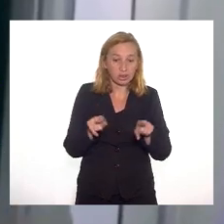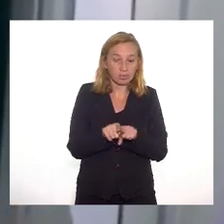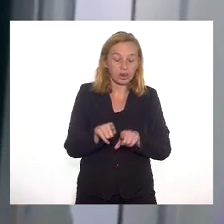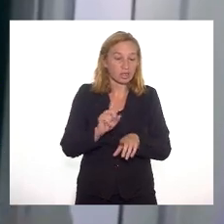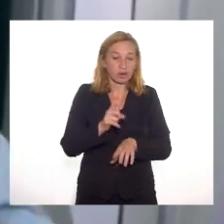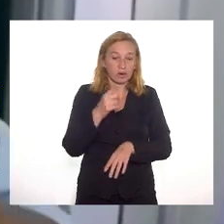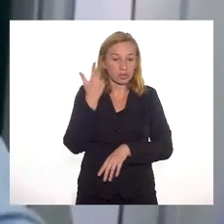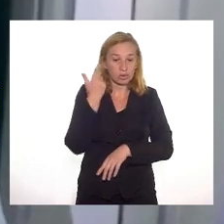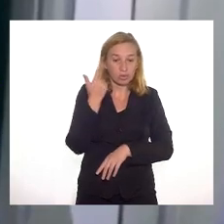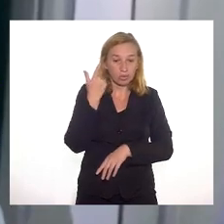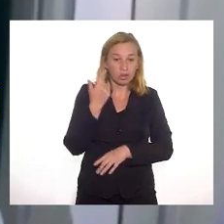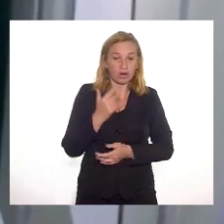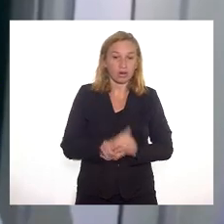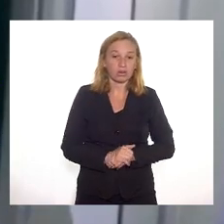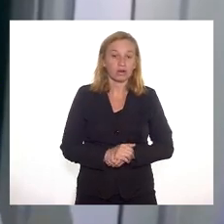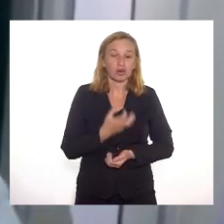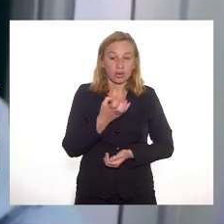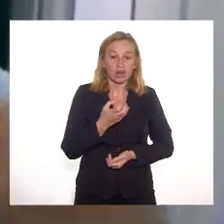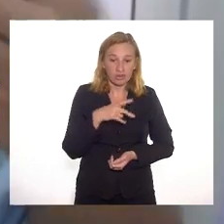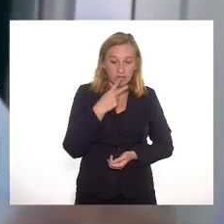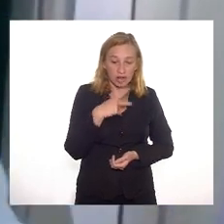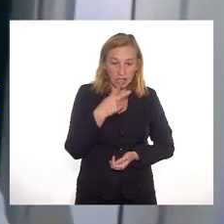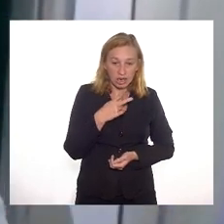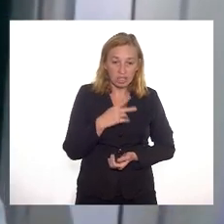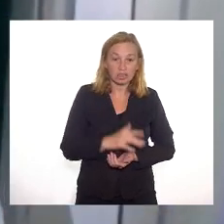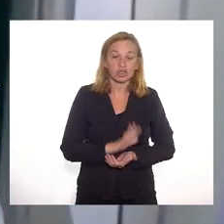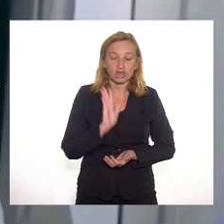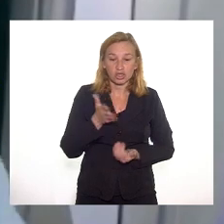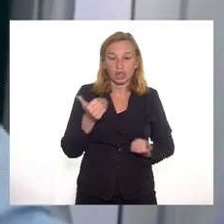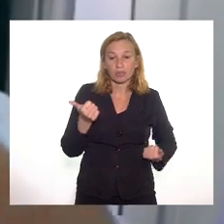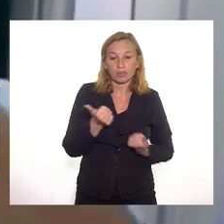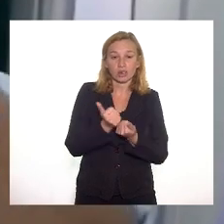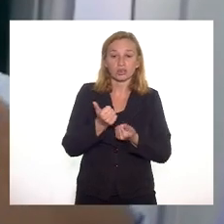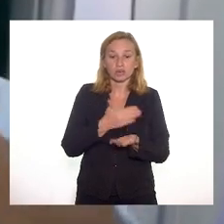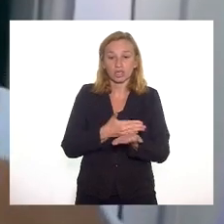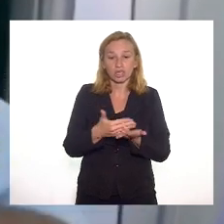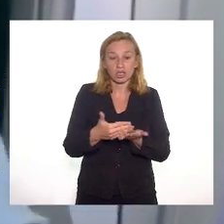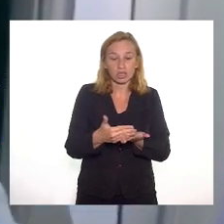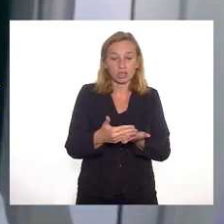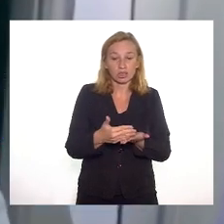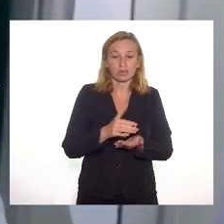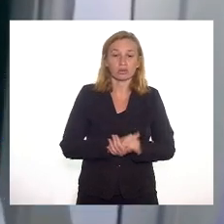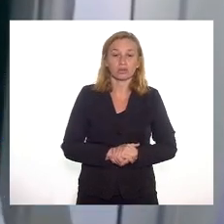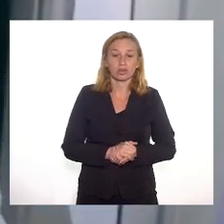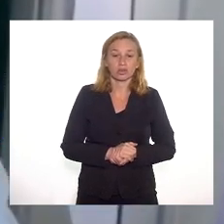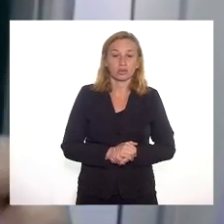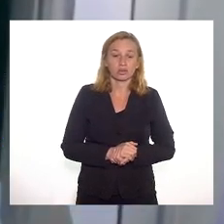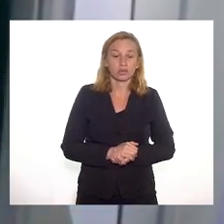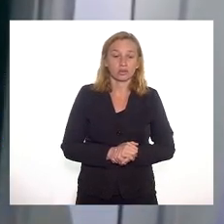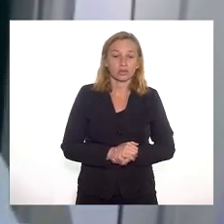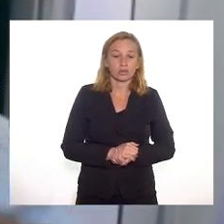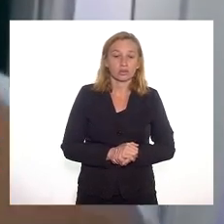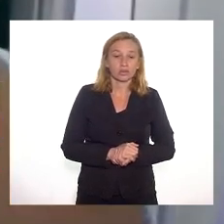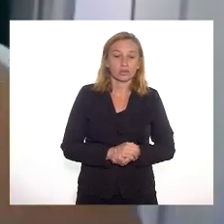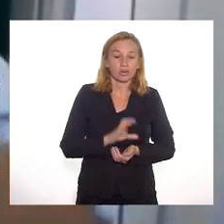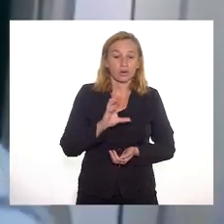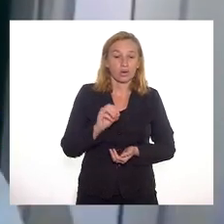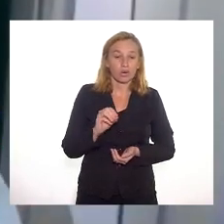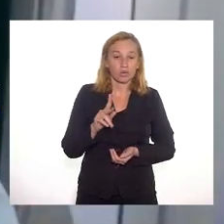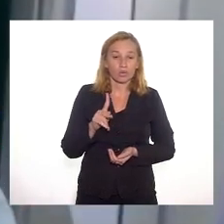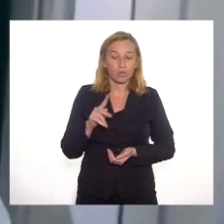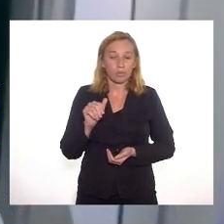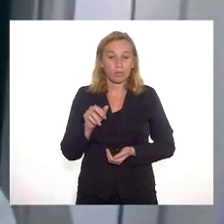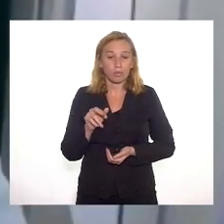a ocupação que eu quero aqui, nós já estamos apoiando desde o início, o campo o Ocupa Novo Horizonte, no